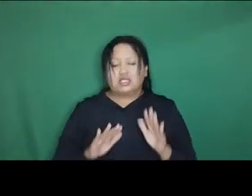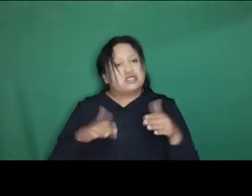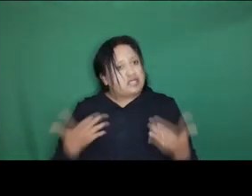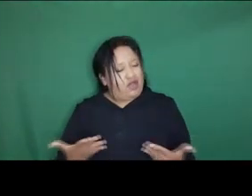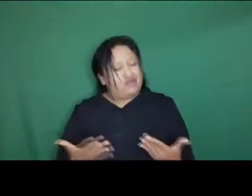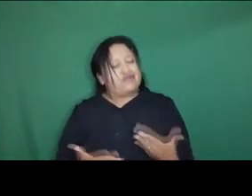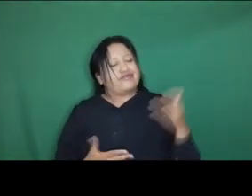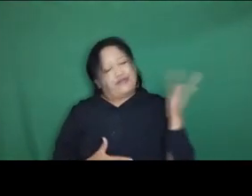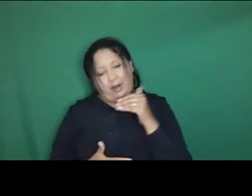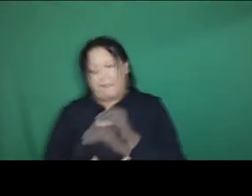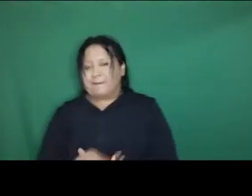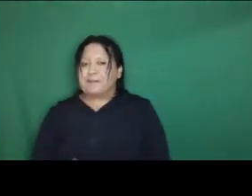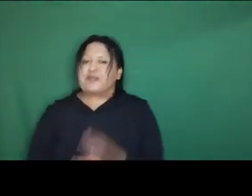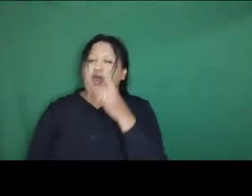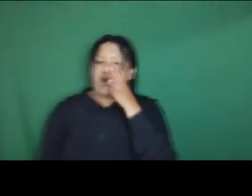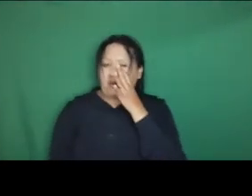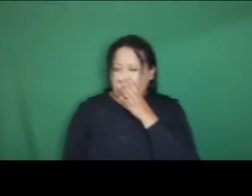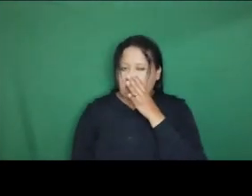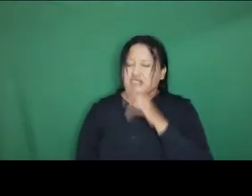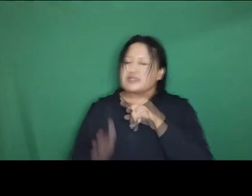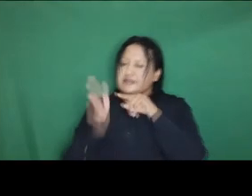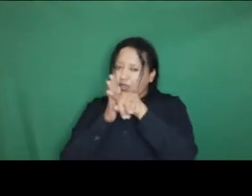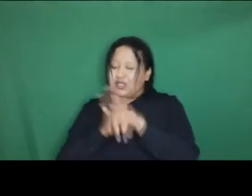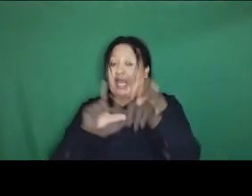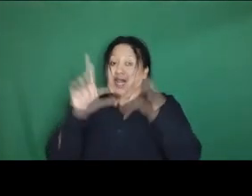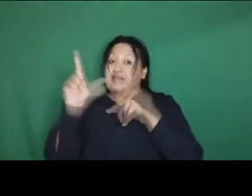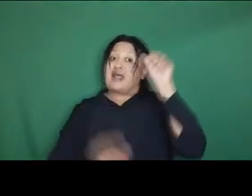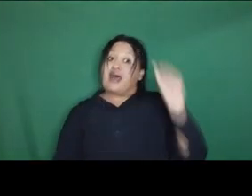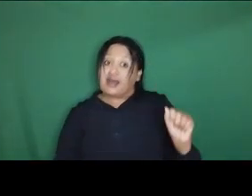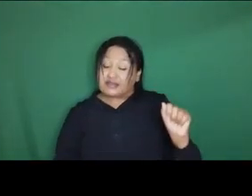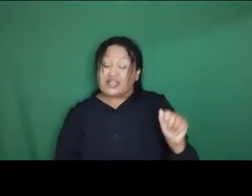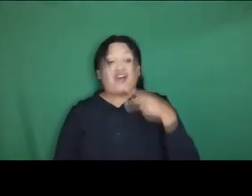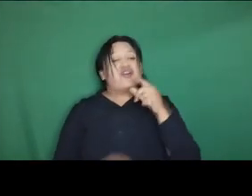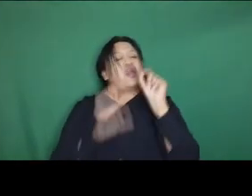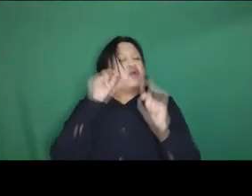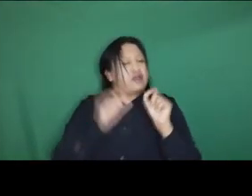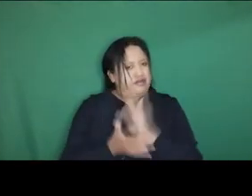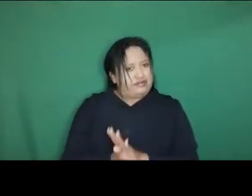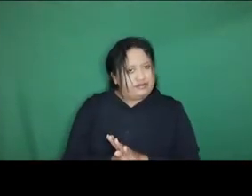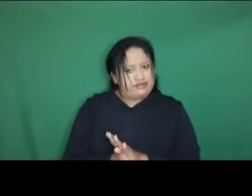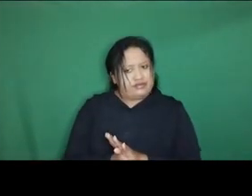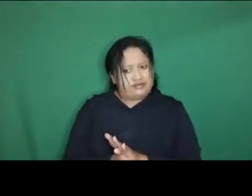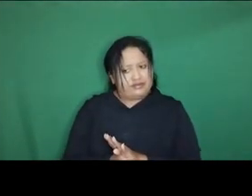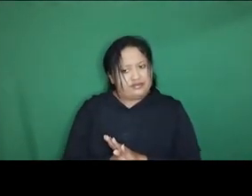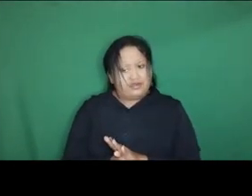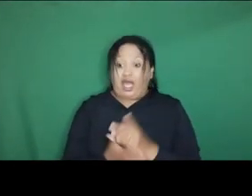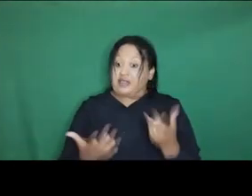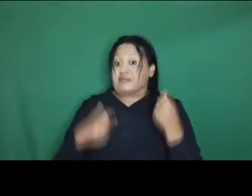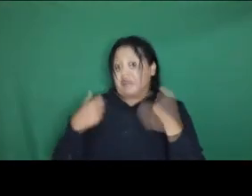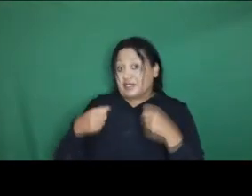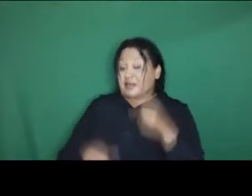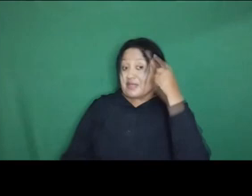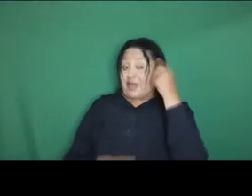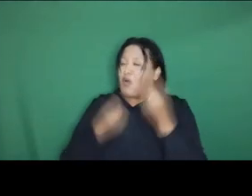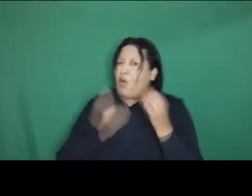vamos lá né observa as alternativas na letra A ele fala assim e aí a gente tem que pensar